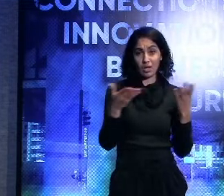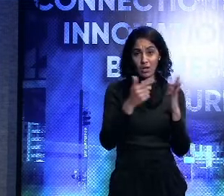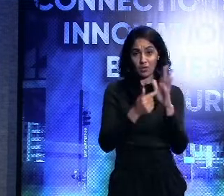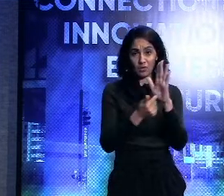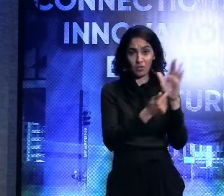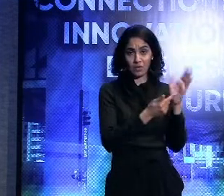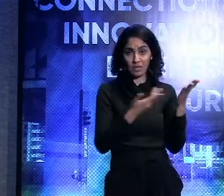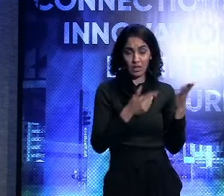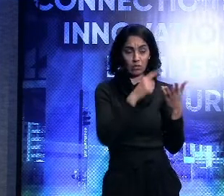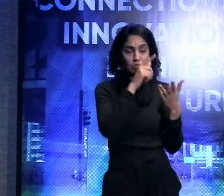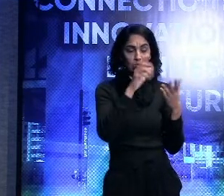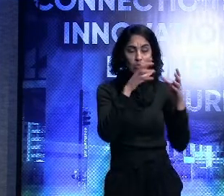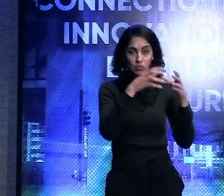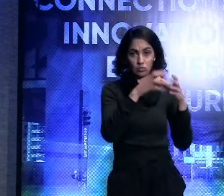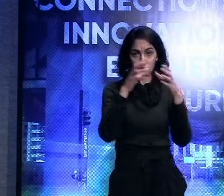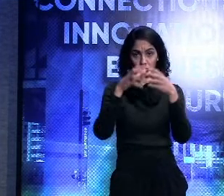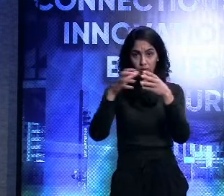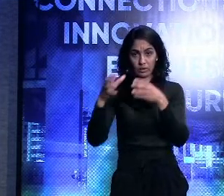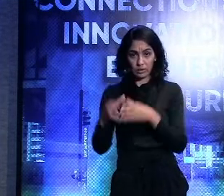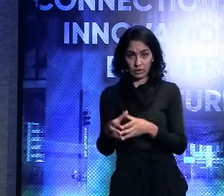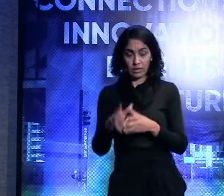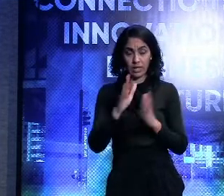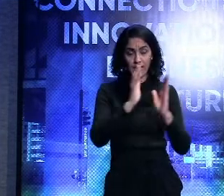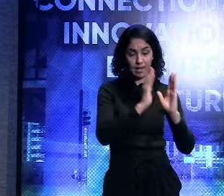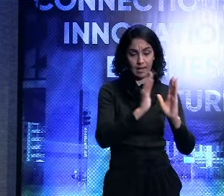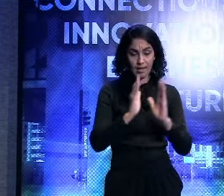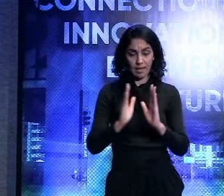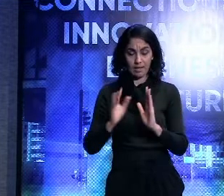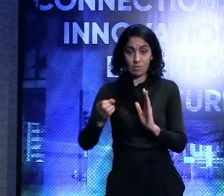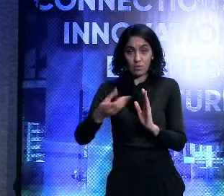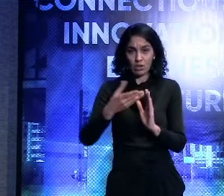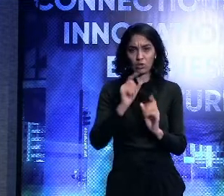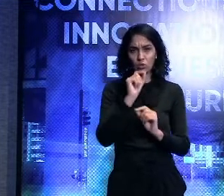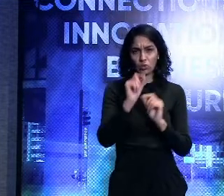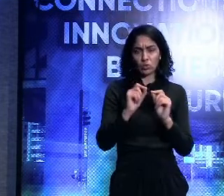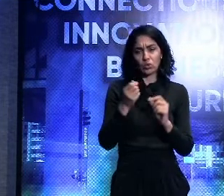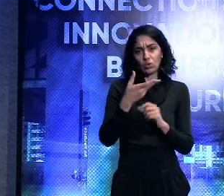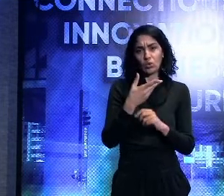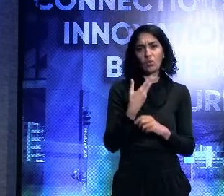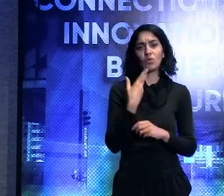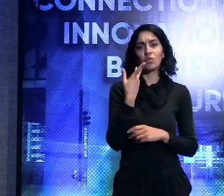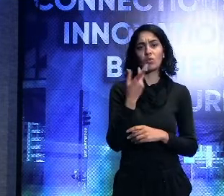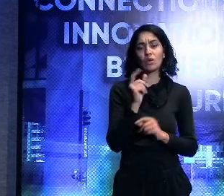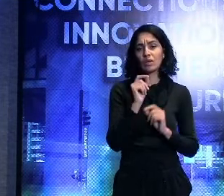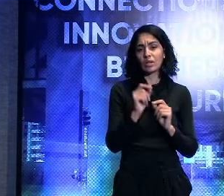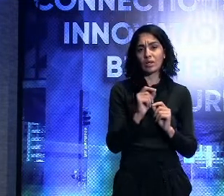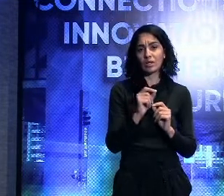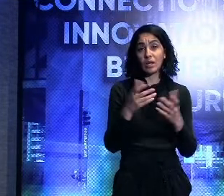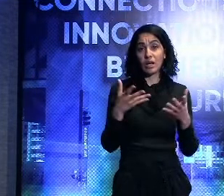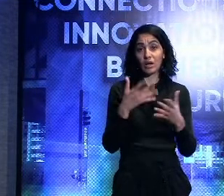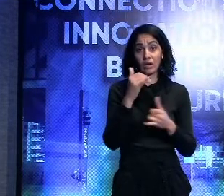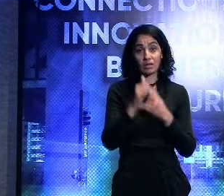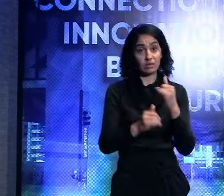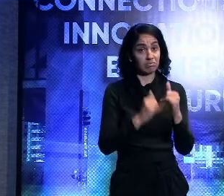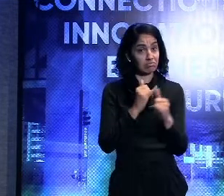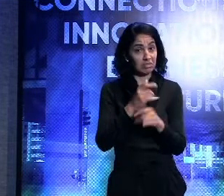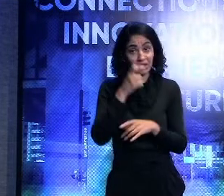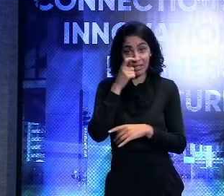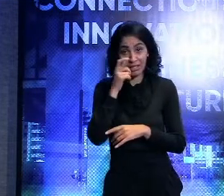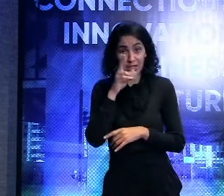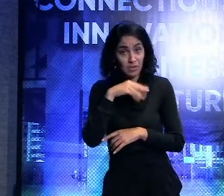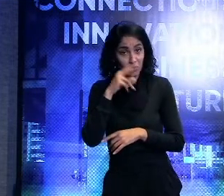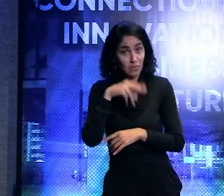hoje. E eu já digo de antemão que esse processo é tão novo que nem a galera ali da DOC, que também está na audiência, viu, hein? Então, isso aqui é,